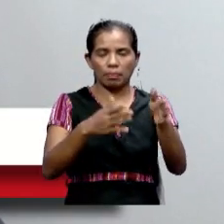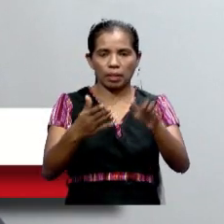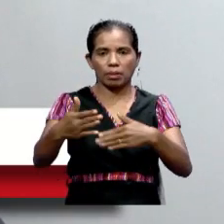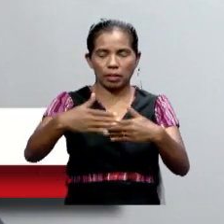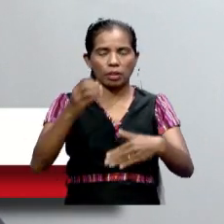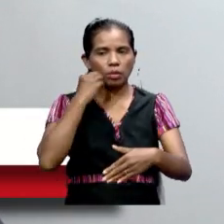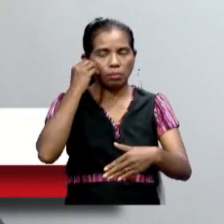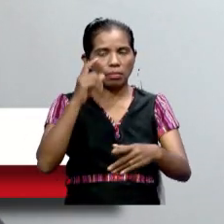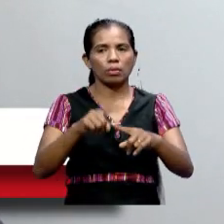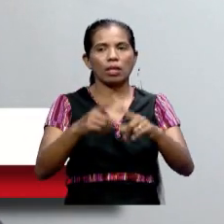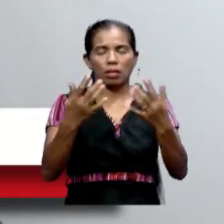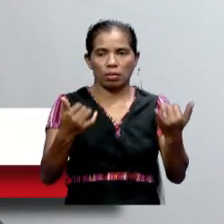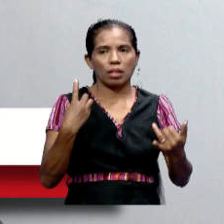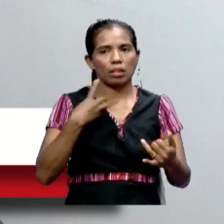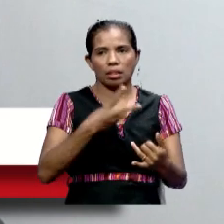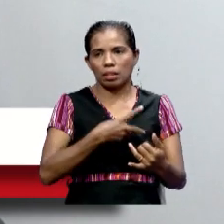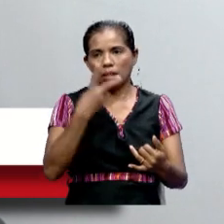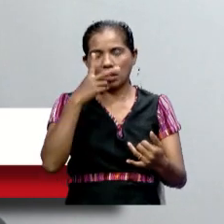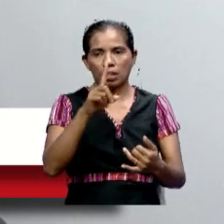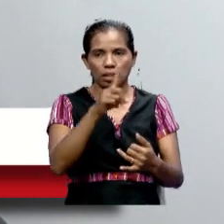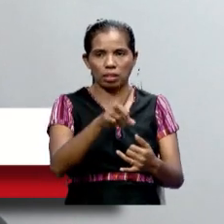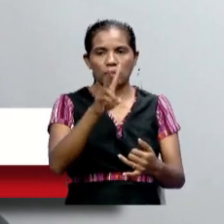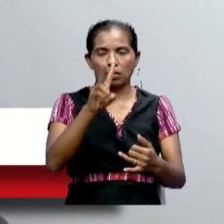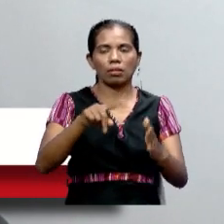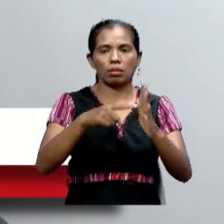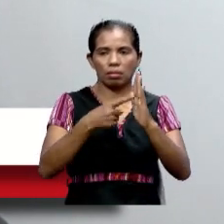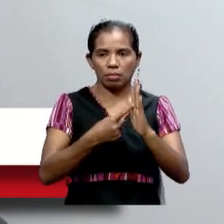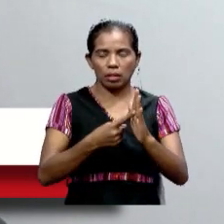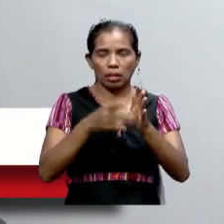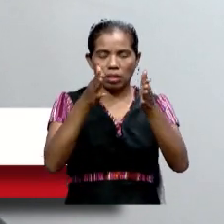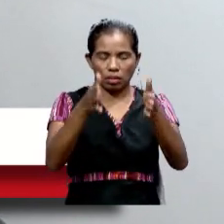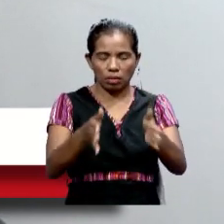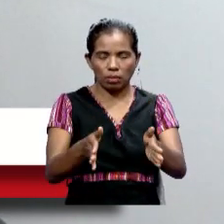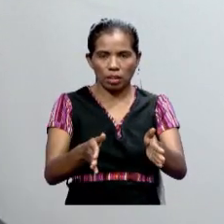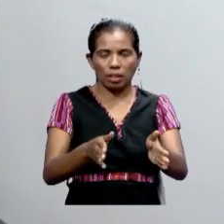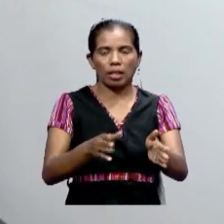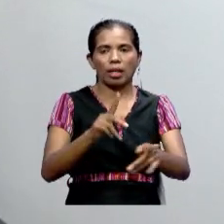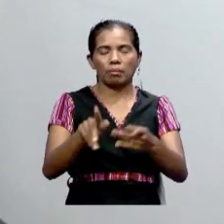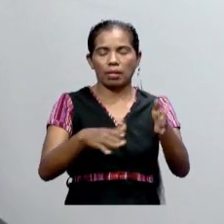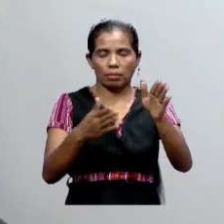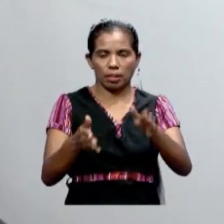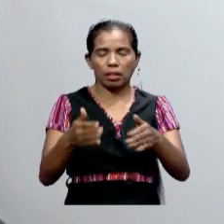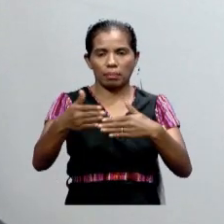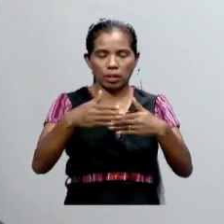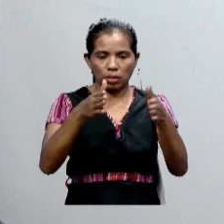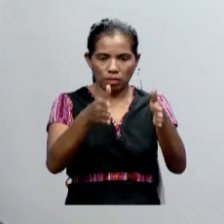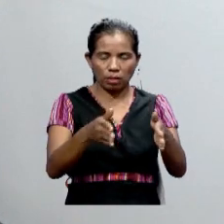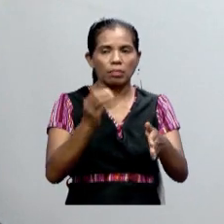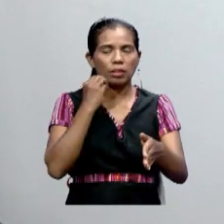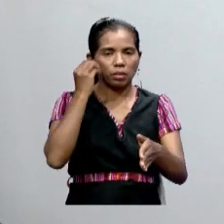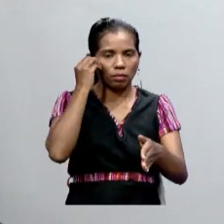realidade agora it hare katak ida rua hahu hakoi fila falona mate isin iha uma ninin sira.